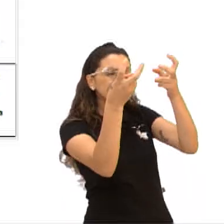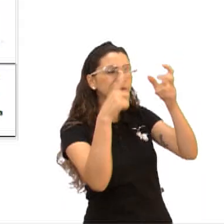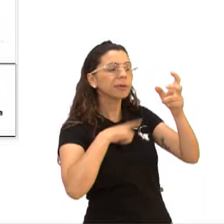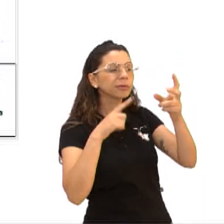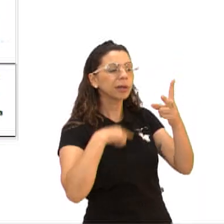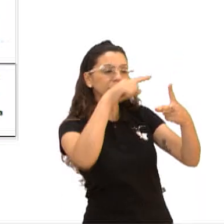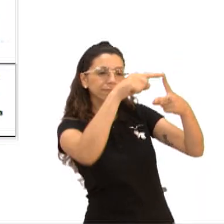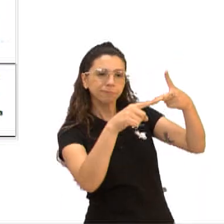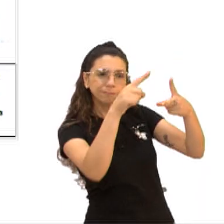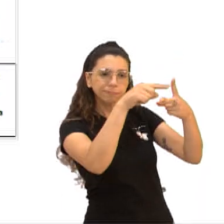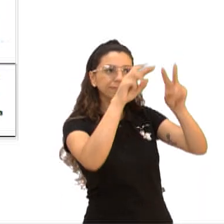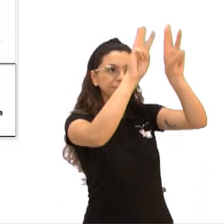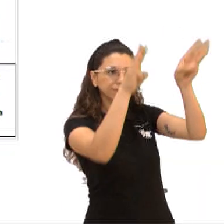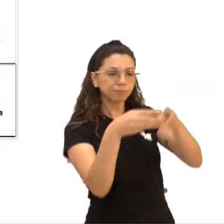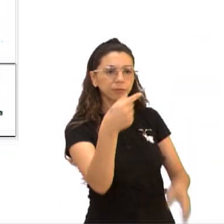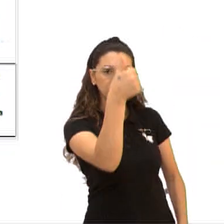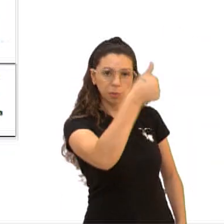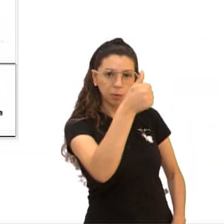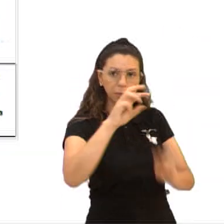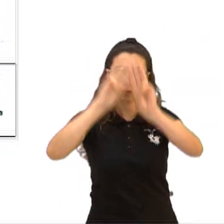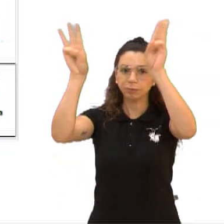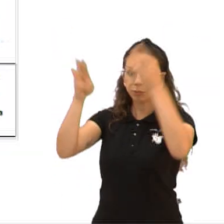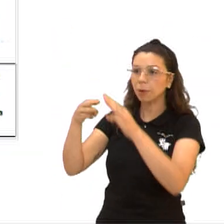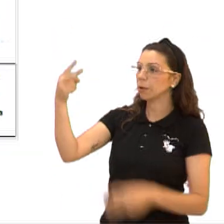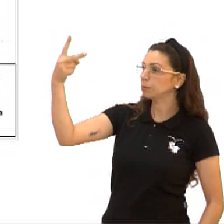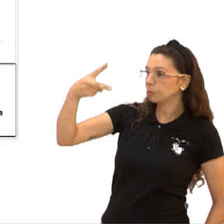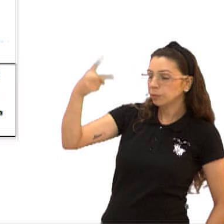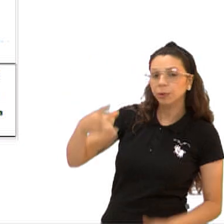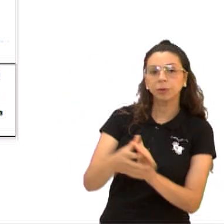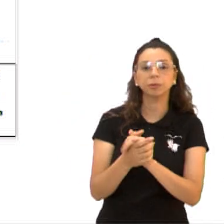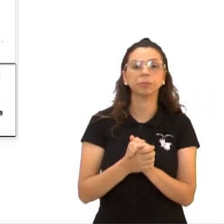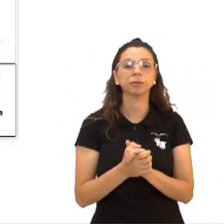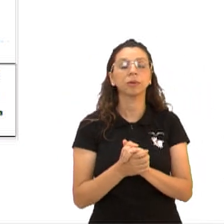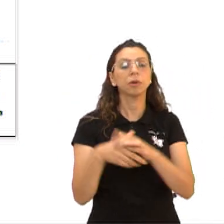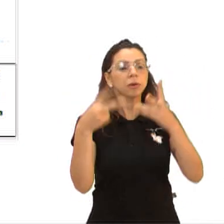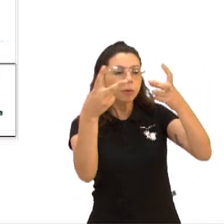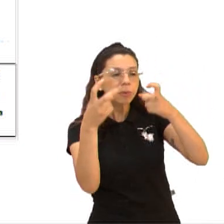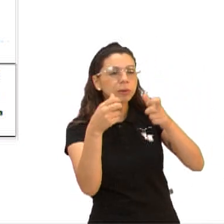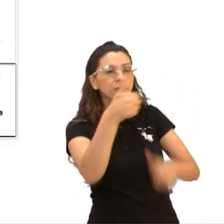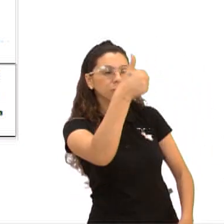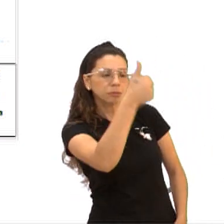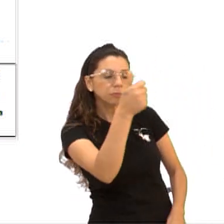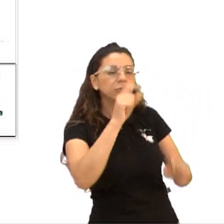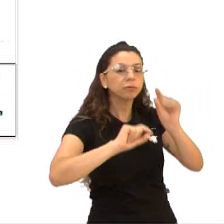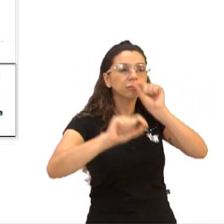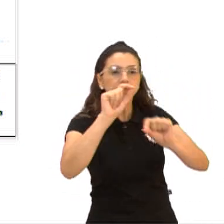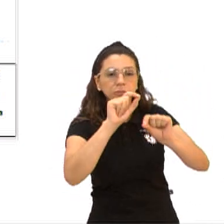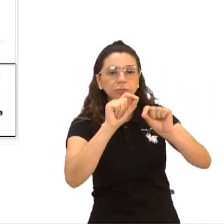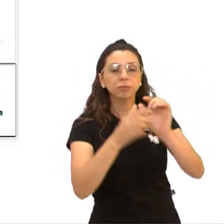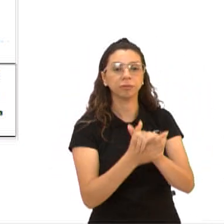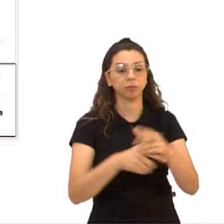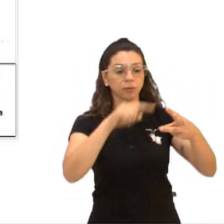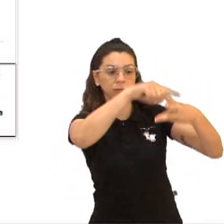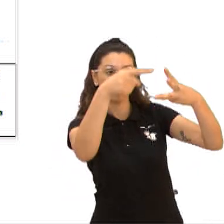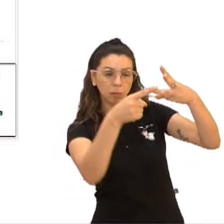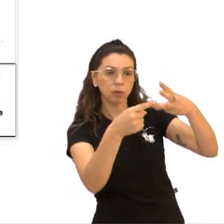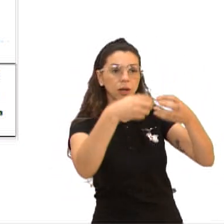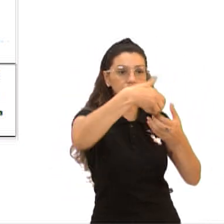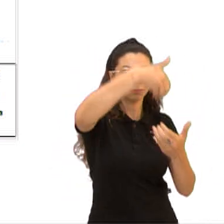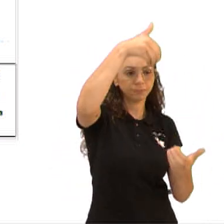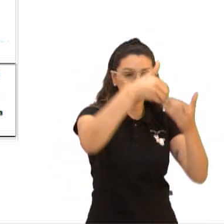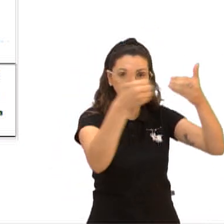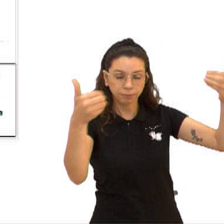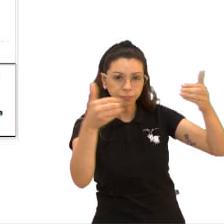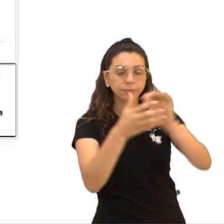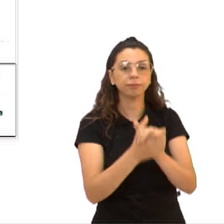temos dois mapinhas, o mapa 1 e o mapa 2. Se vocês observarem o mapa 1, ele é dividido em 3, ou